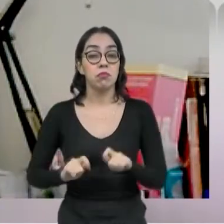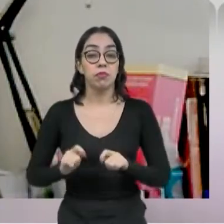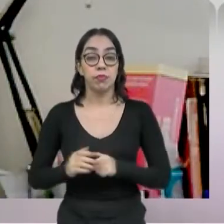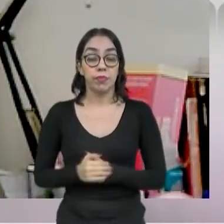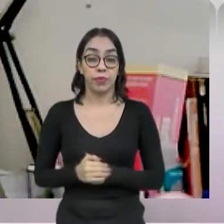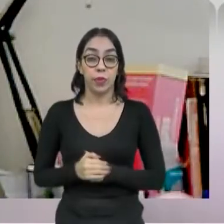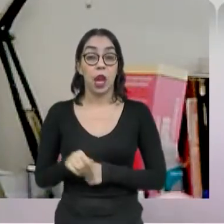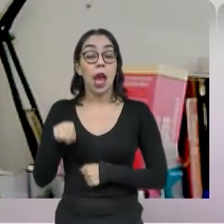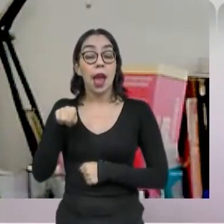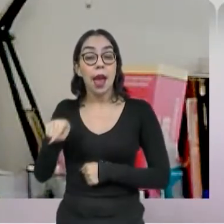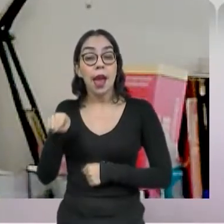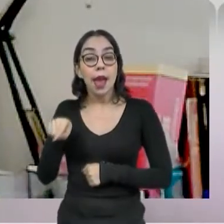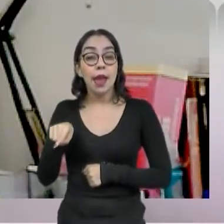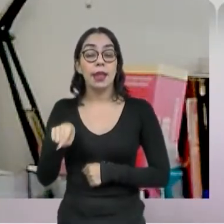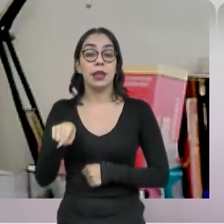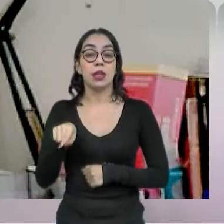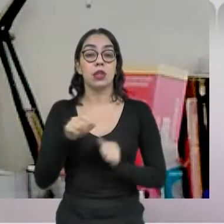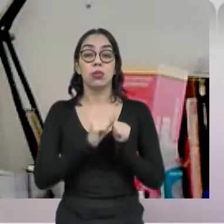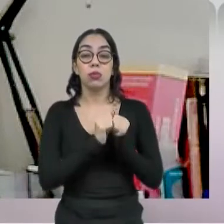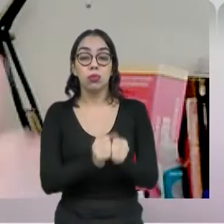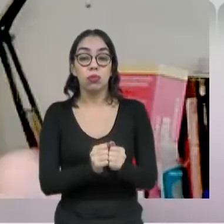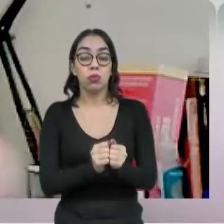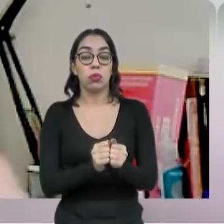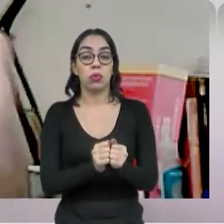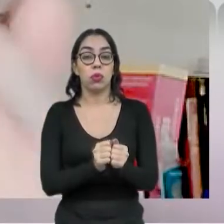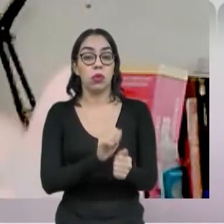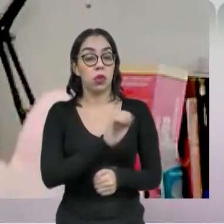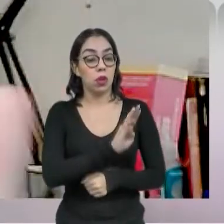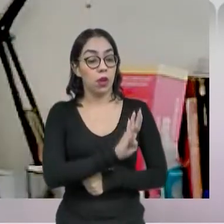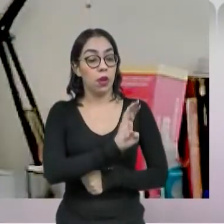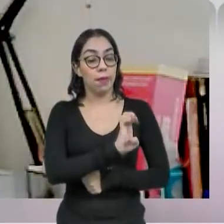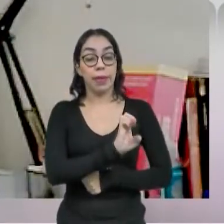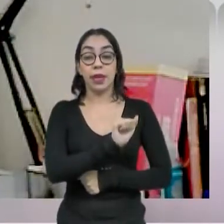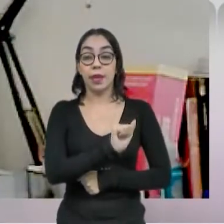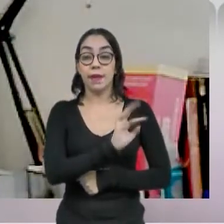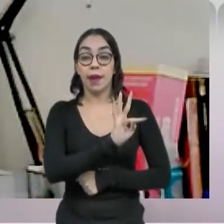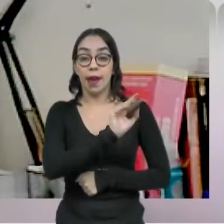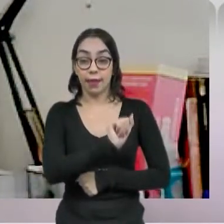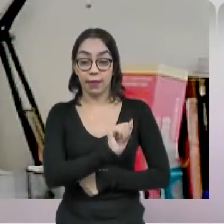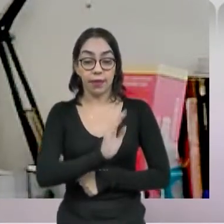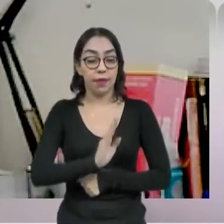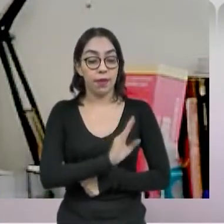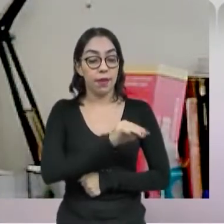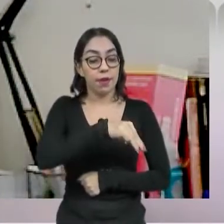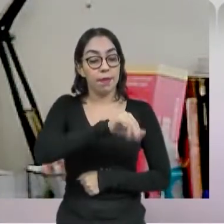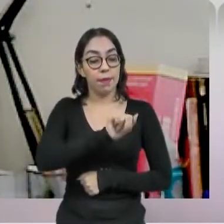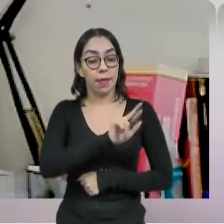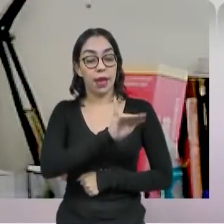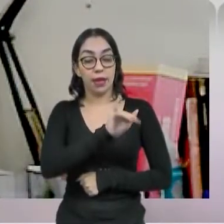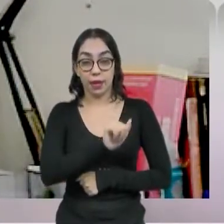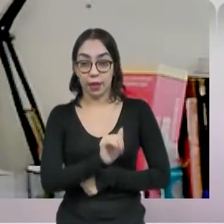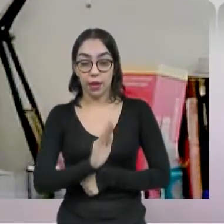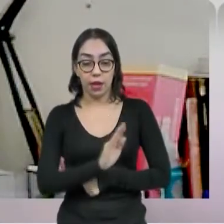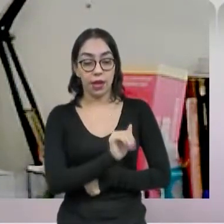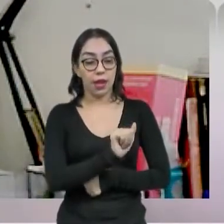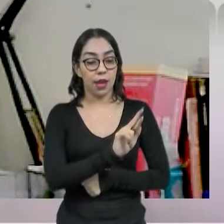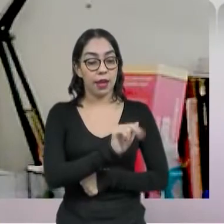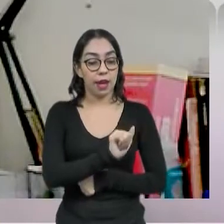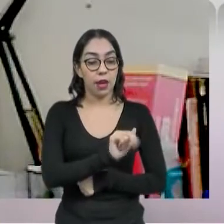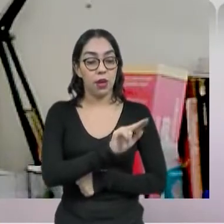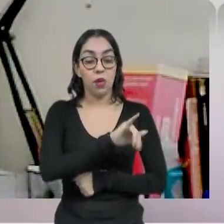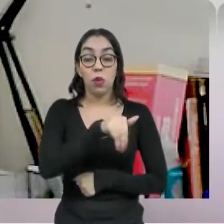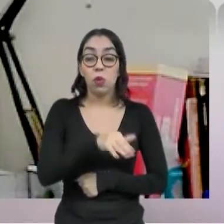foi protagonista, junto com a Beata Maria de Araújo, na verdade, a Beata Maria de Araújo é que é a grande protagonista, de um